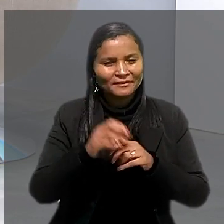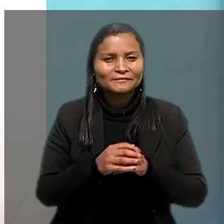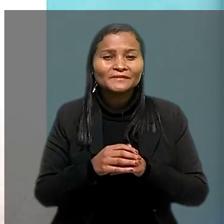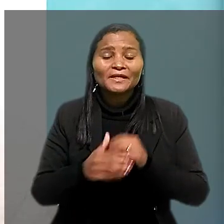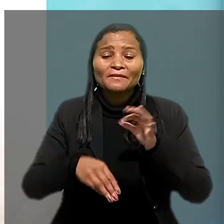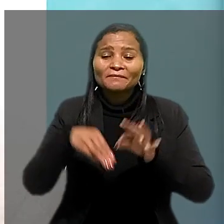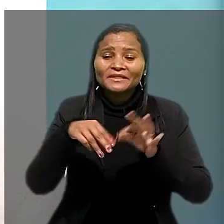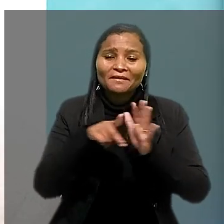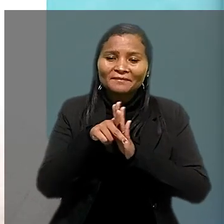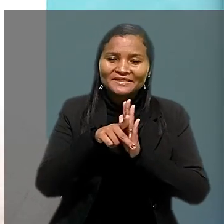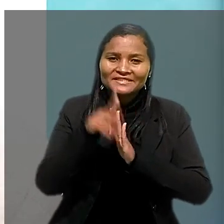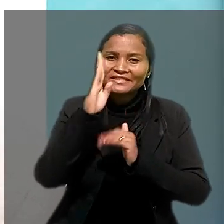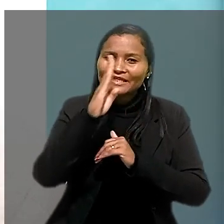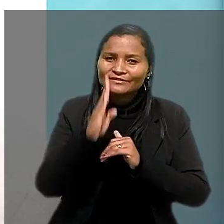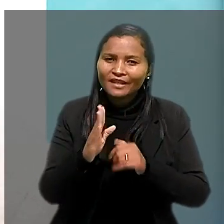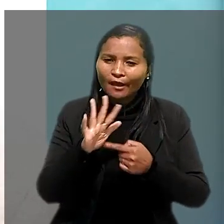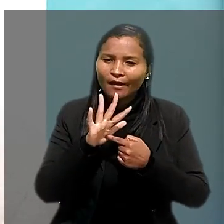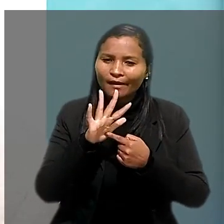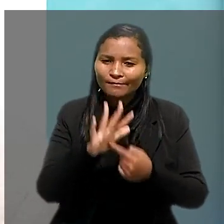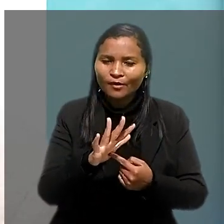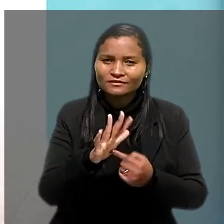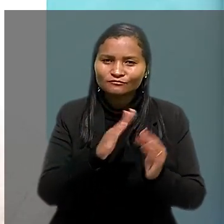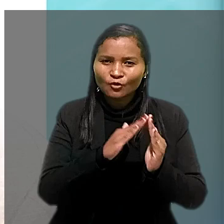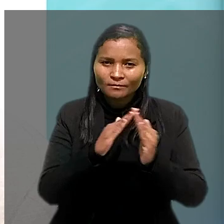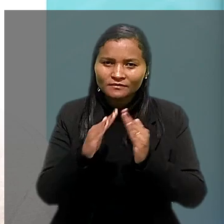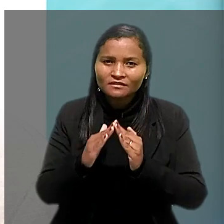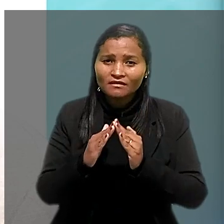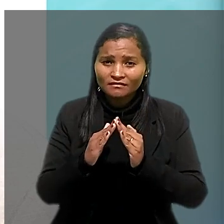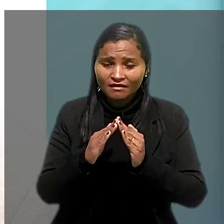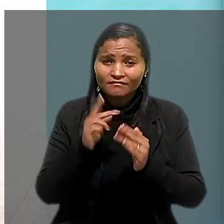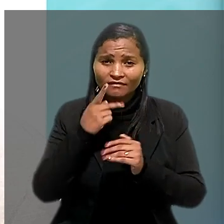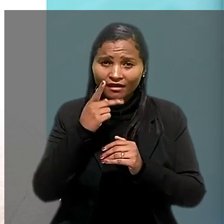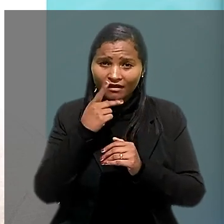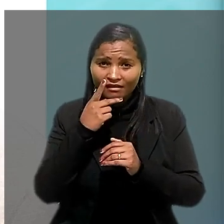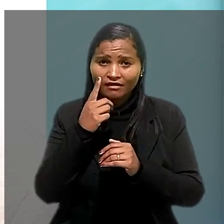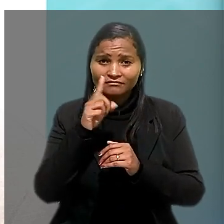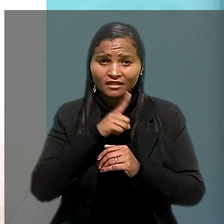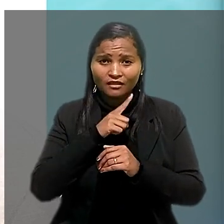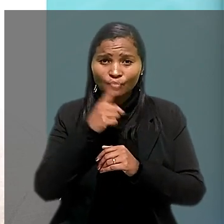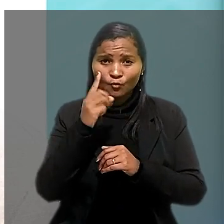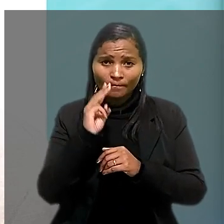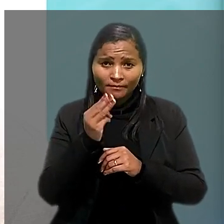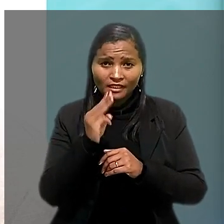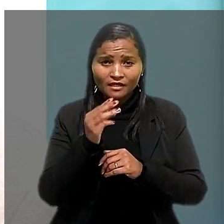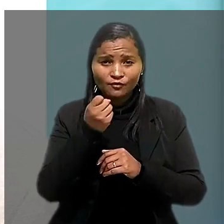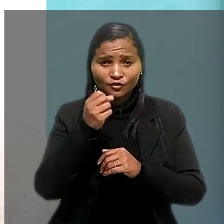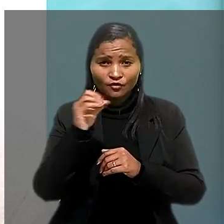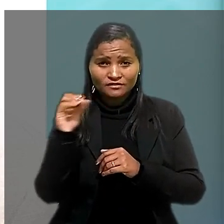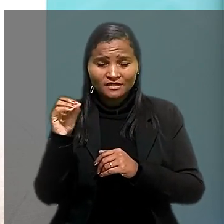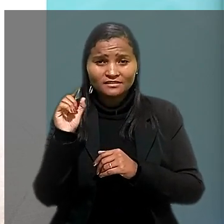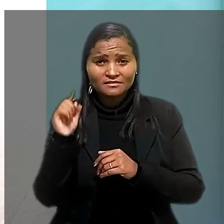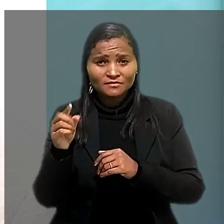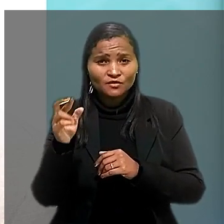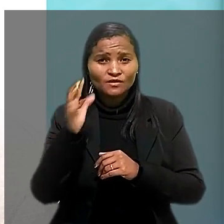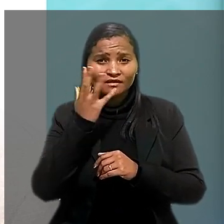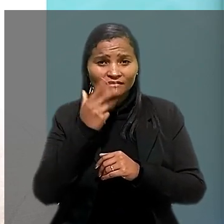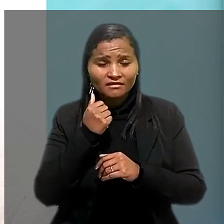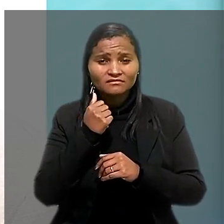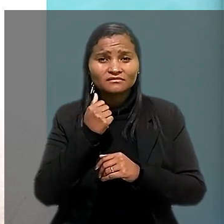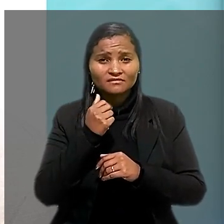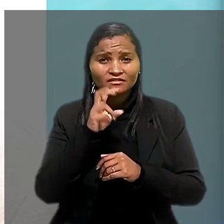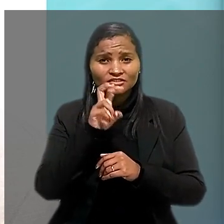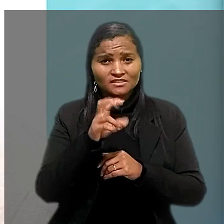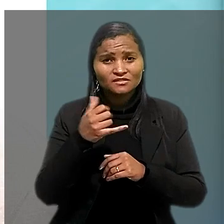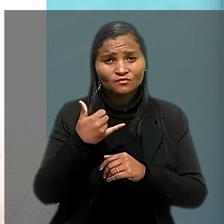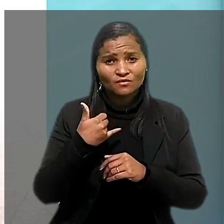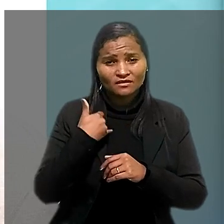importante tema. Ministro, a Pesquisa Nacional por Amostra de Domicílios informa que havia 1.800.000 crianças e adolescentes de 5